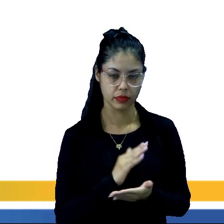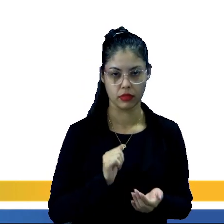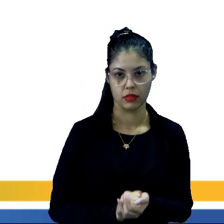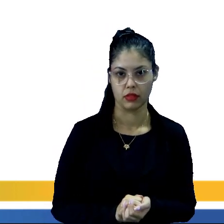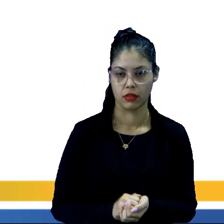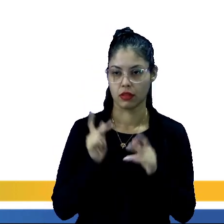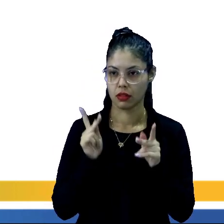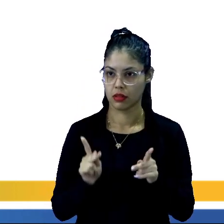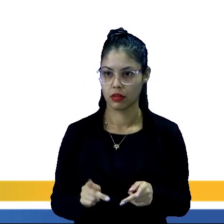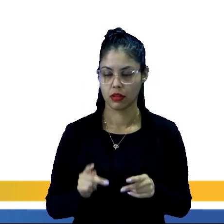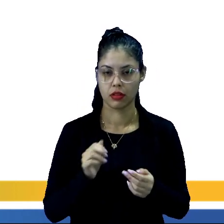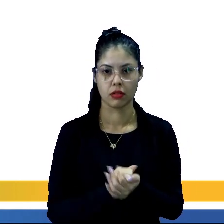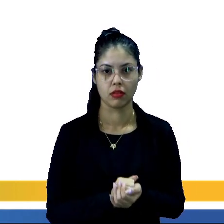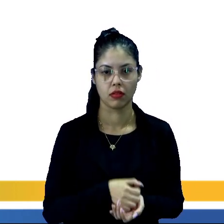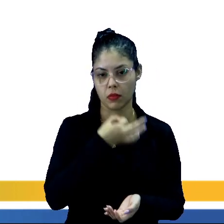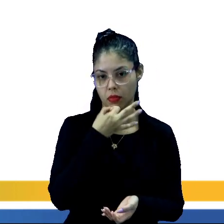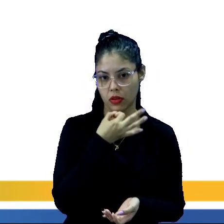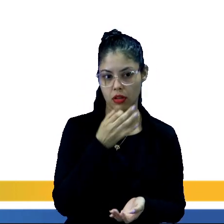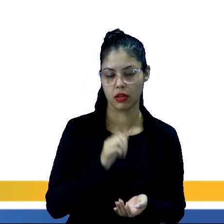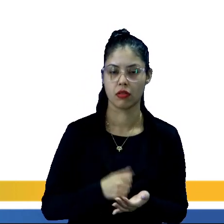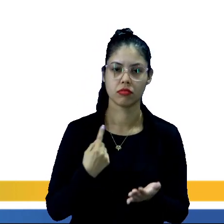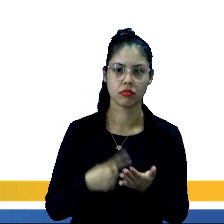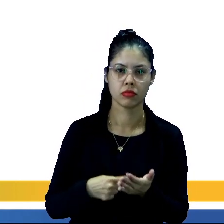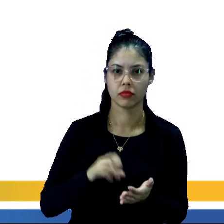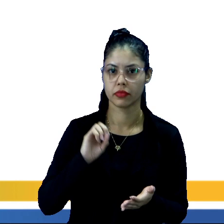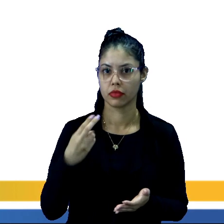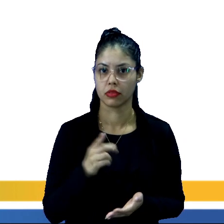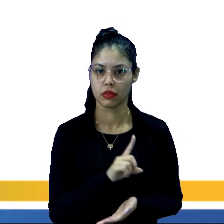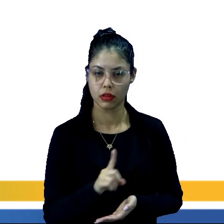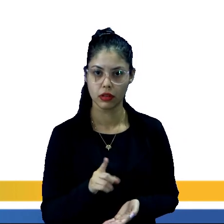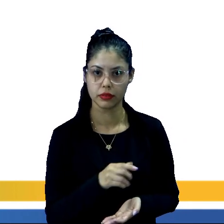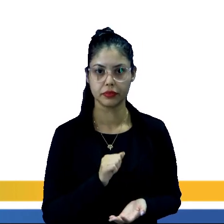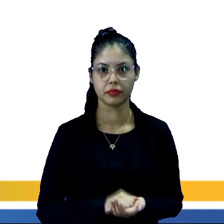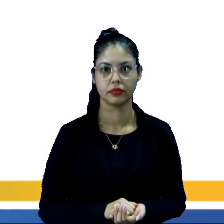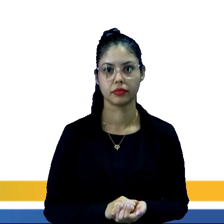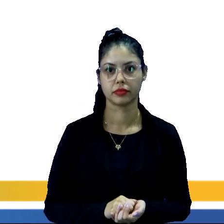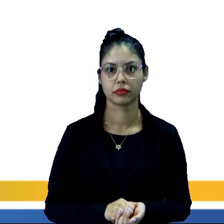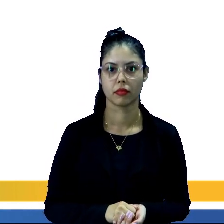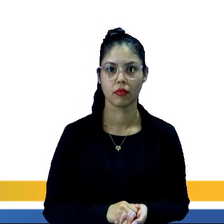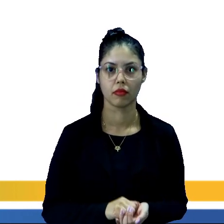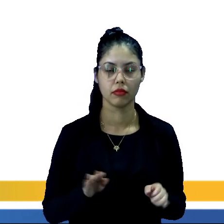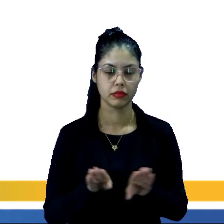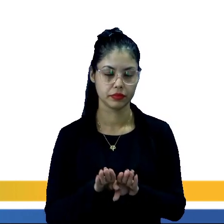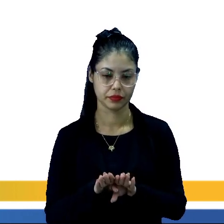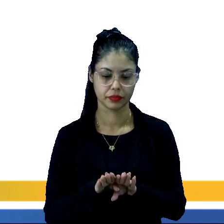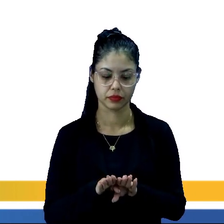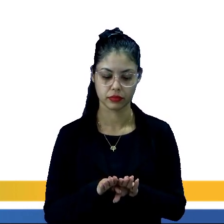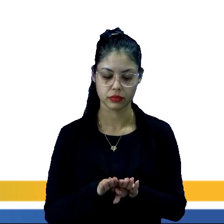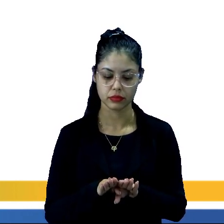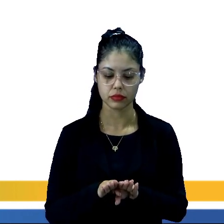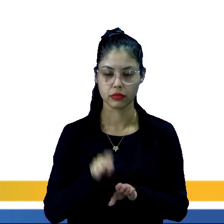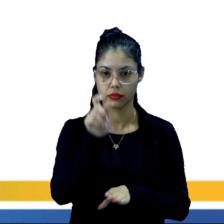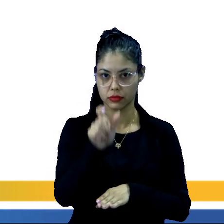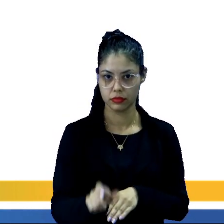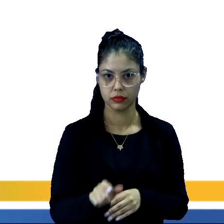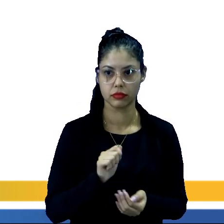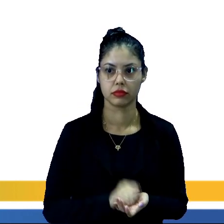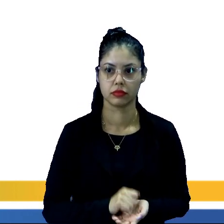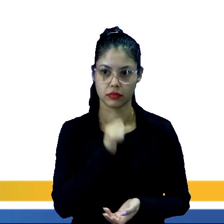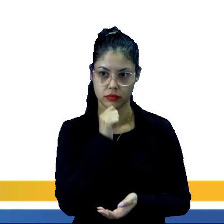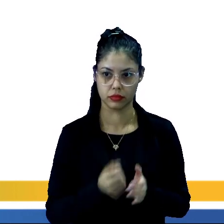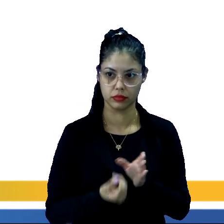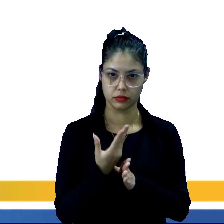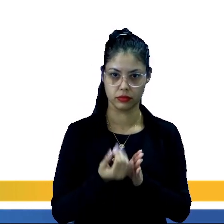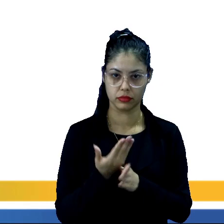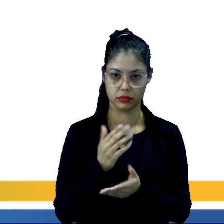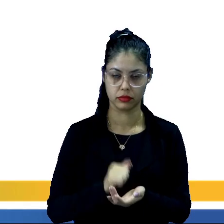alguns posicionamentos, né, não está de acordo, outro está de acordo com aí as colunas aí criadas